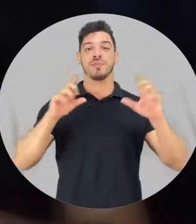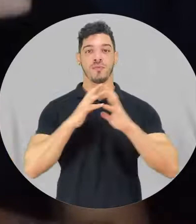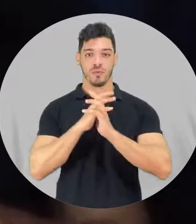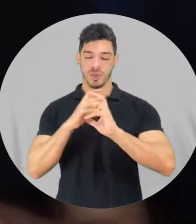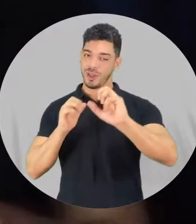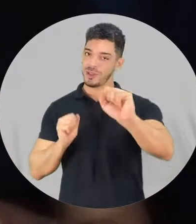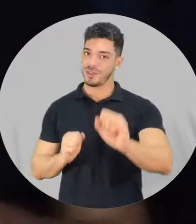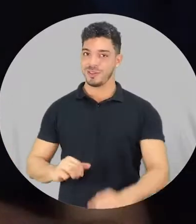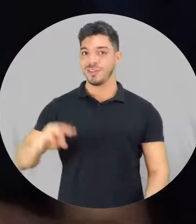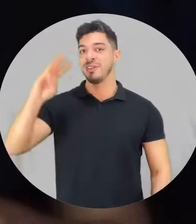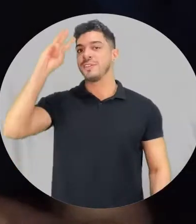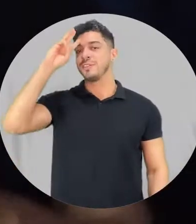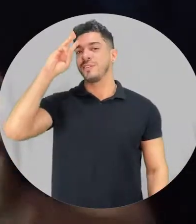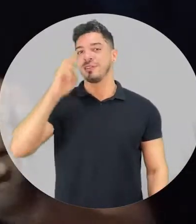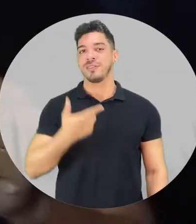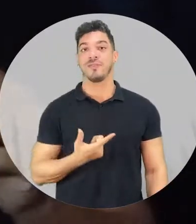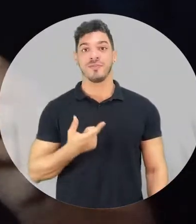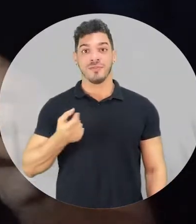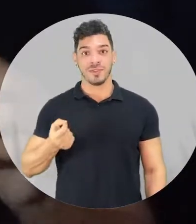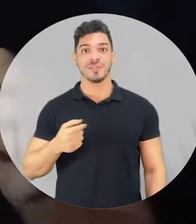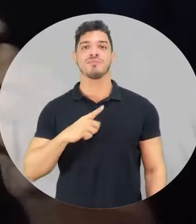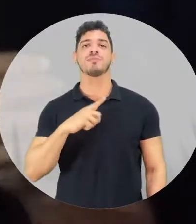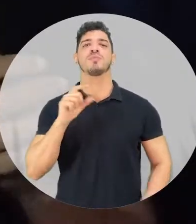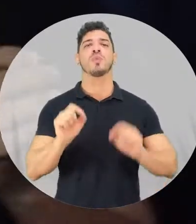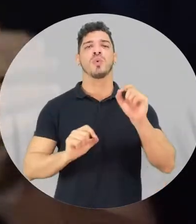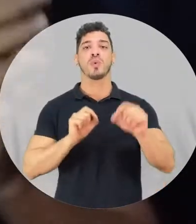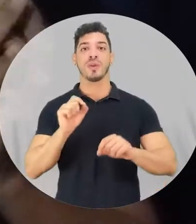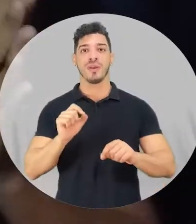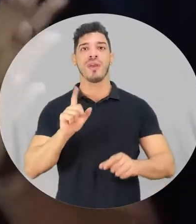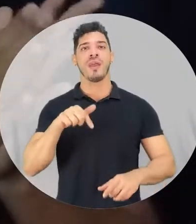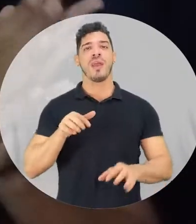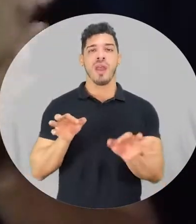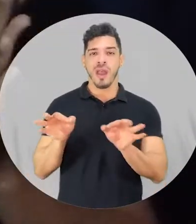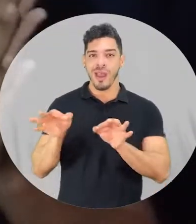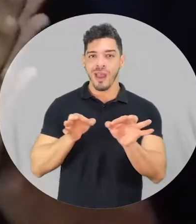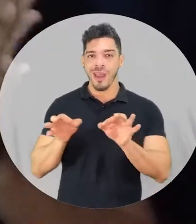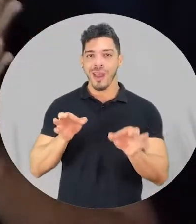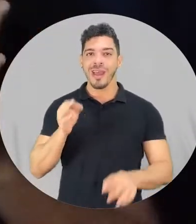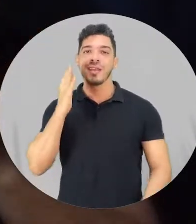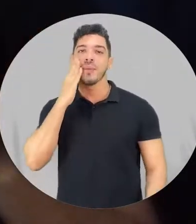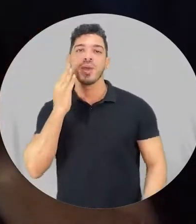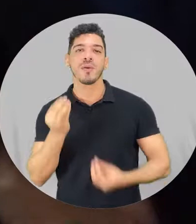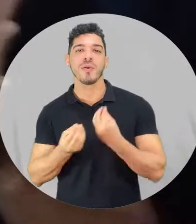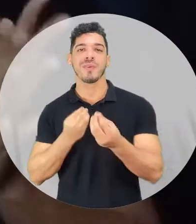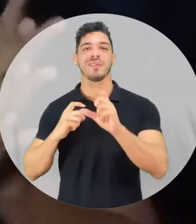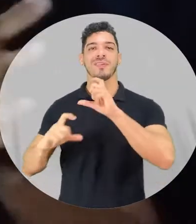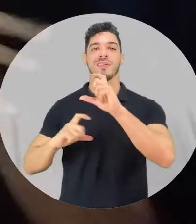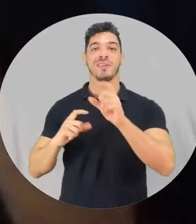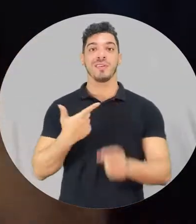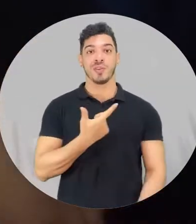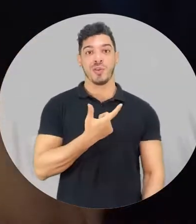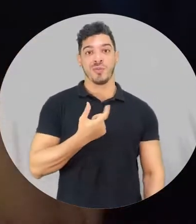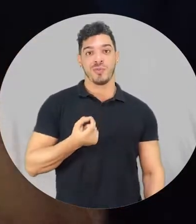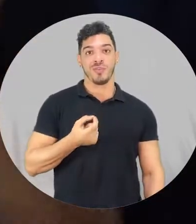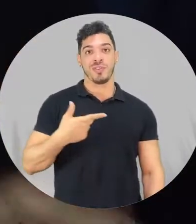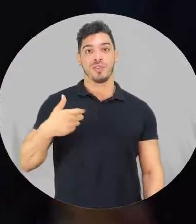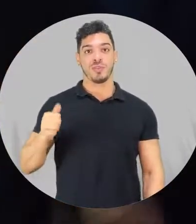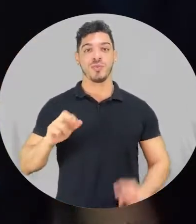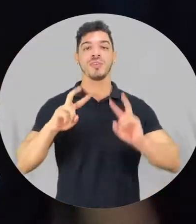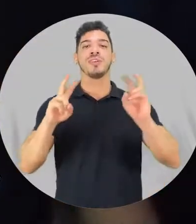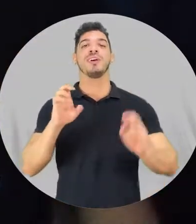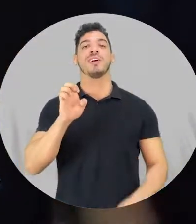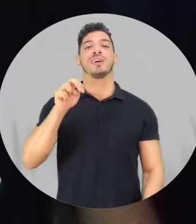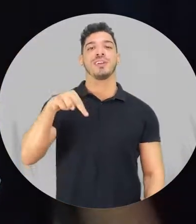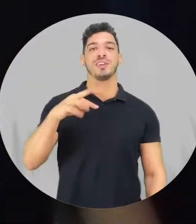desta terça-feira, dia 20, vai ser um esquenta da edição 2021 do Quadrinhos Entoados. Eu